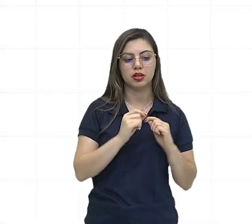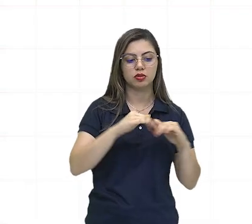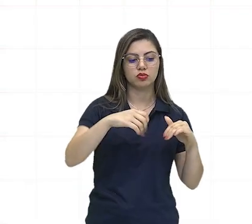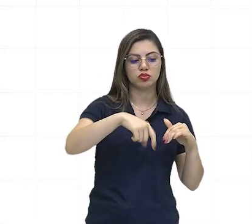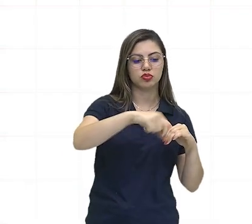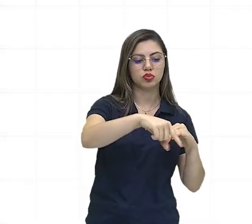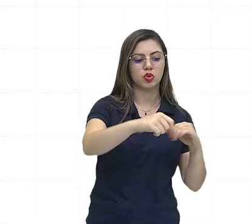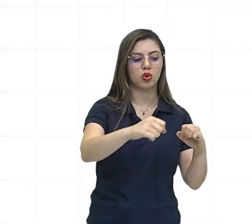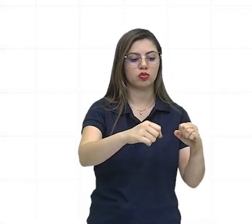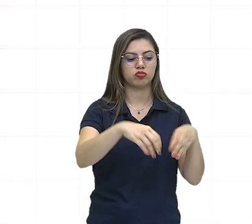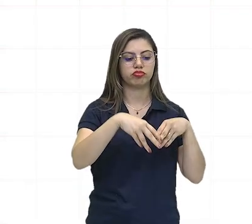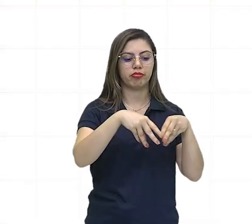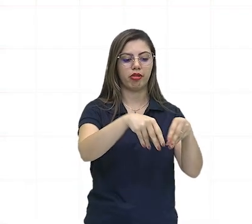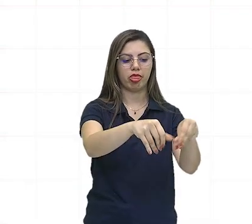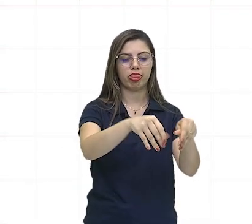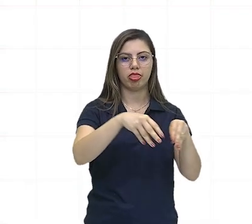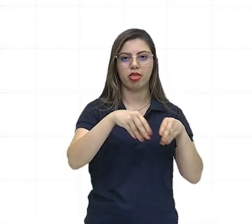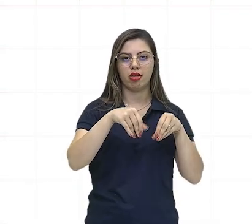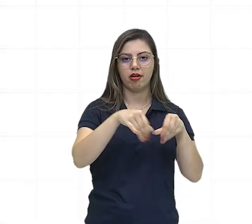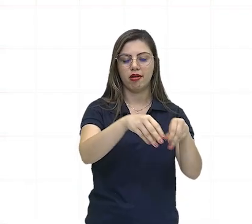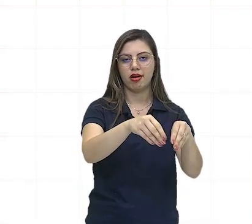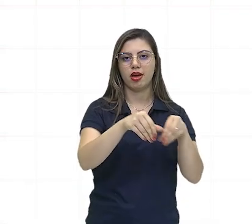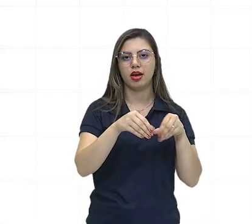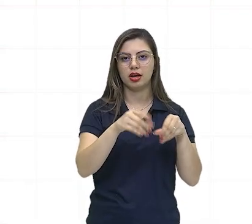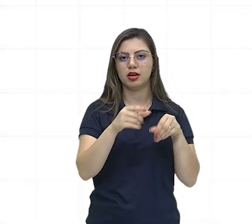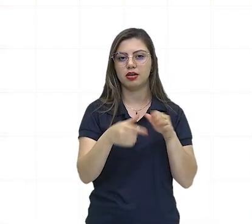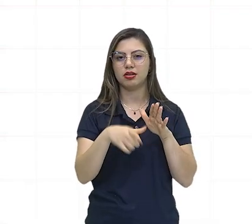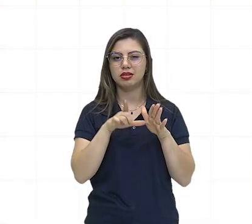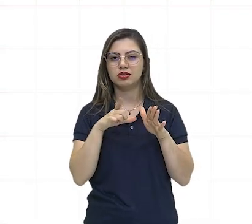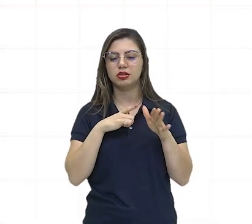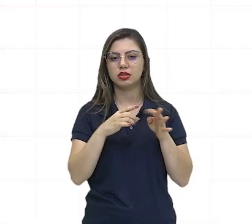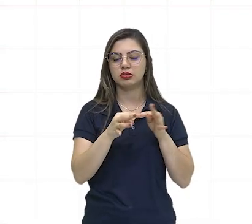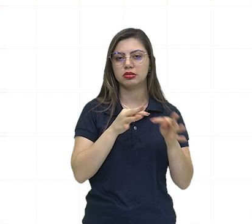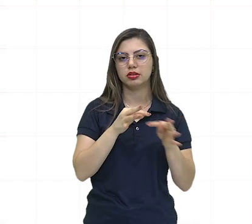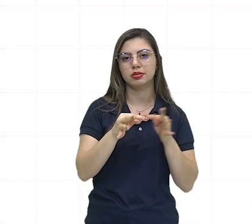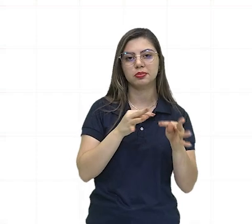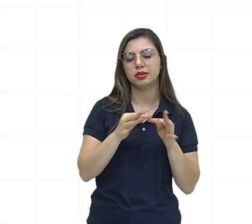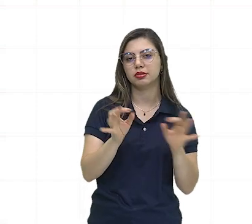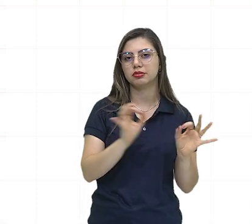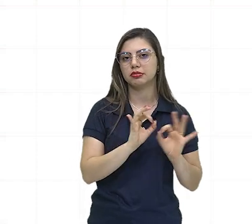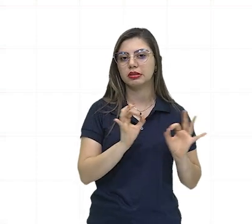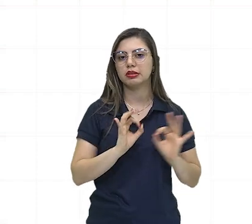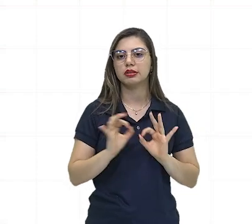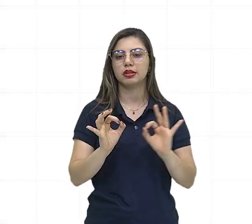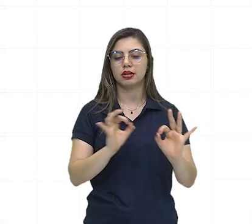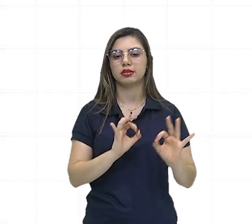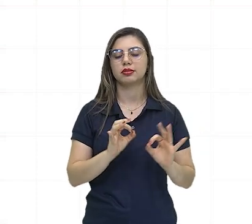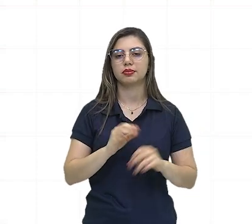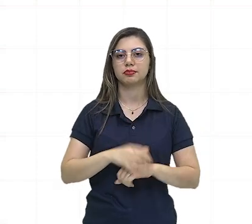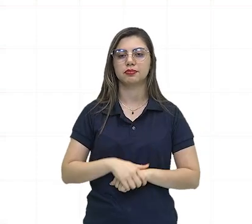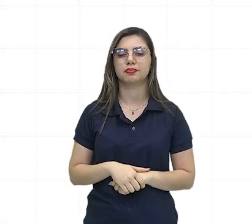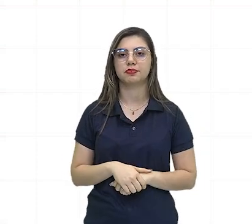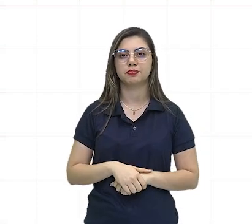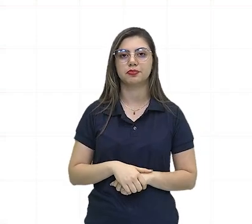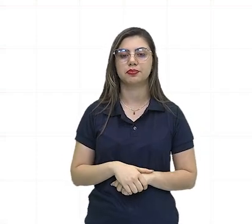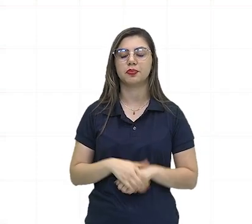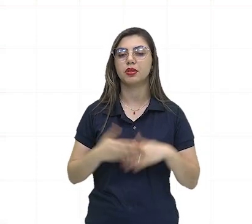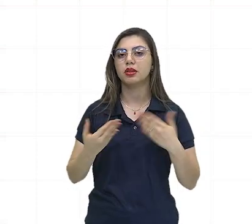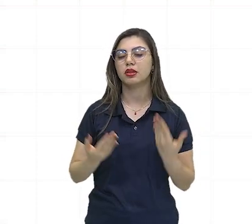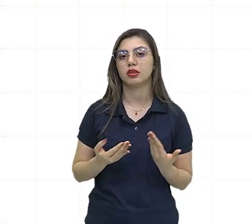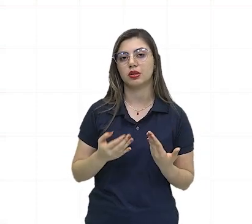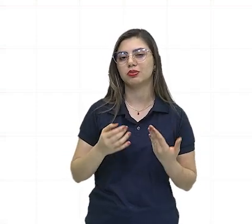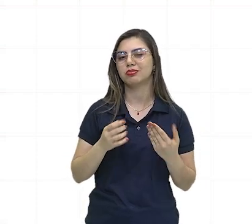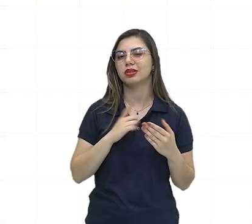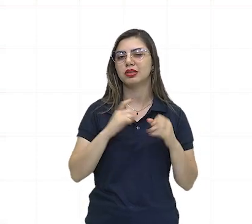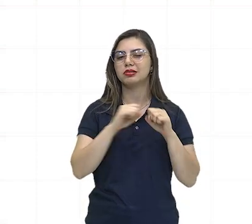cultiva a terra, onde é realizado principalmente o cultivo de vegetais. Esses